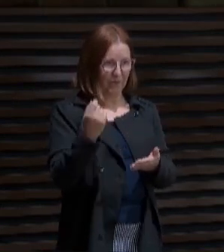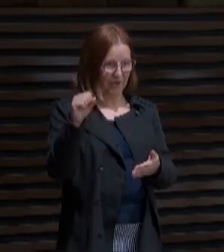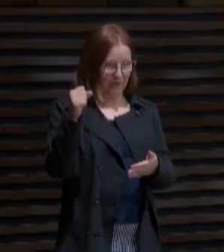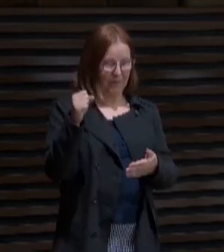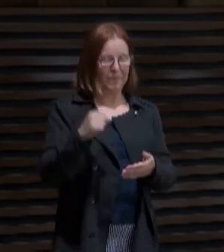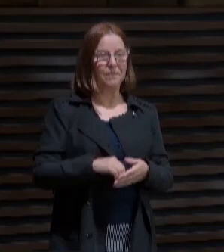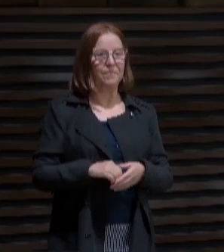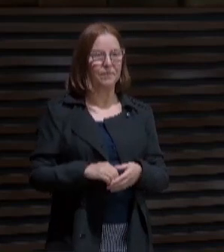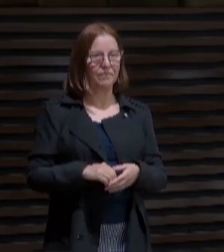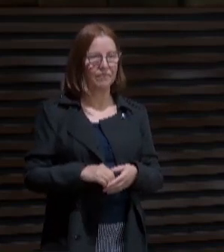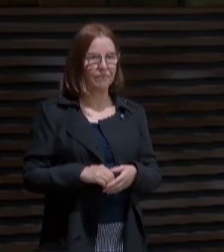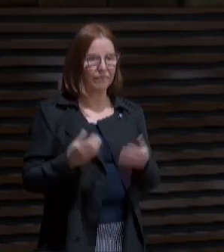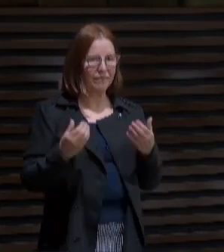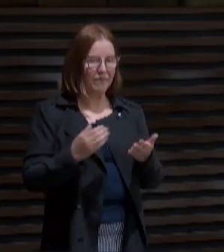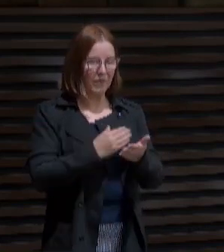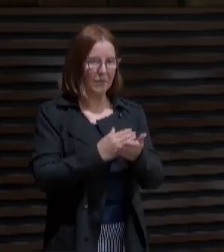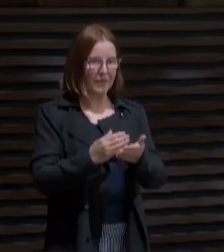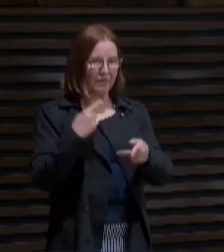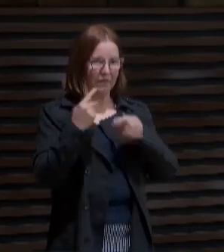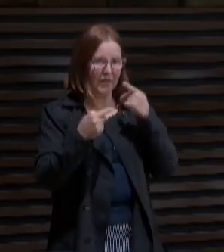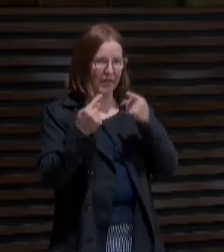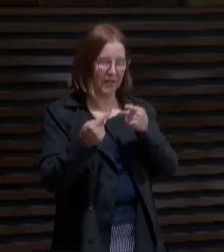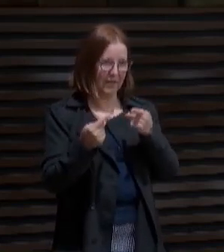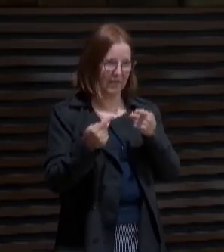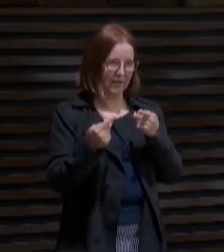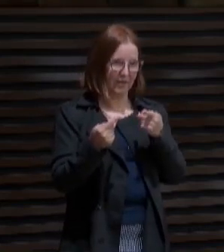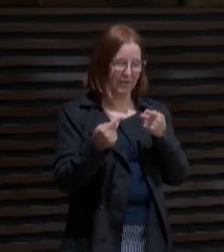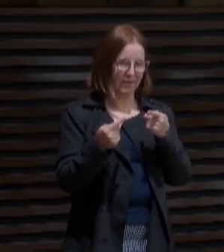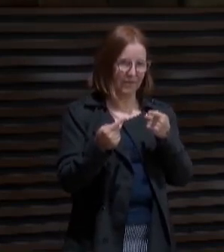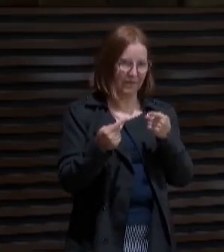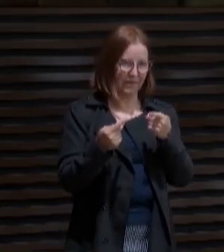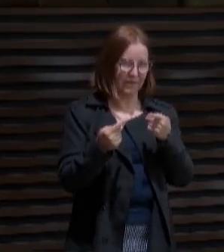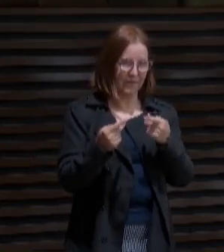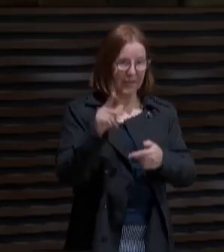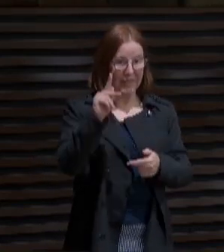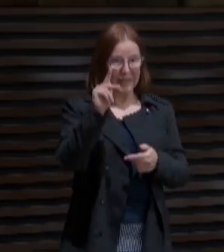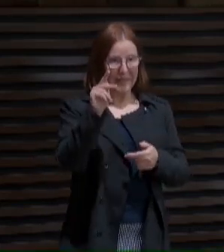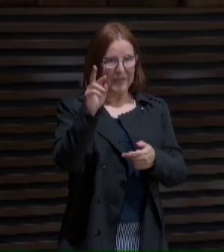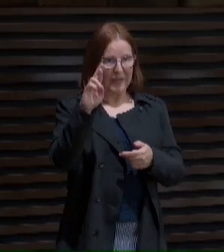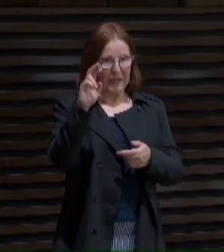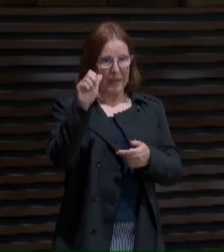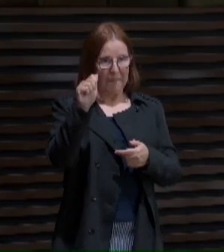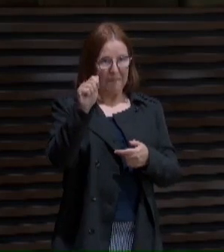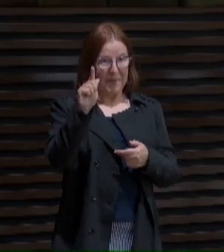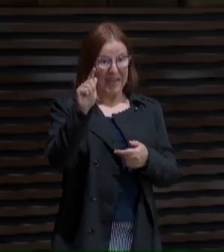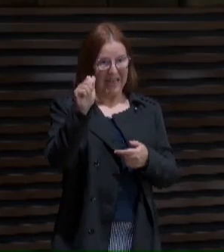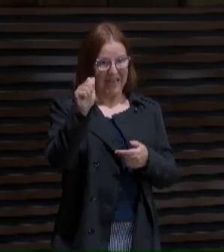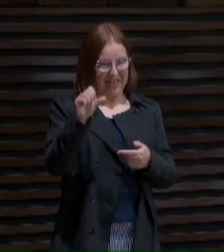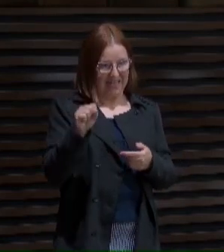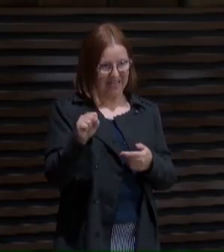Eu gostaria de começar aqui falando um pouquinho a respeito das pragas que assolaram a